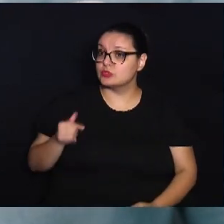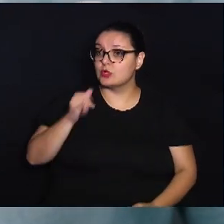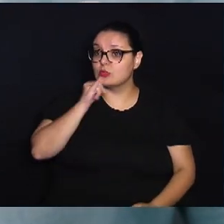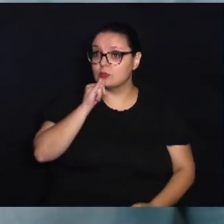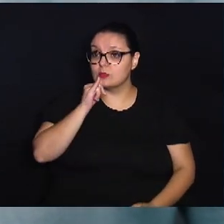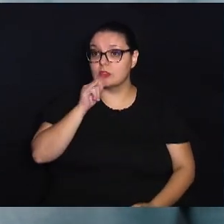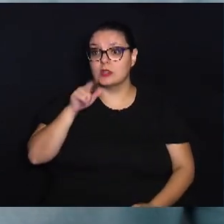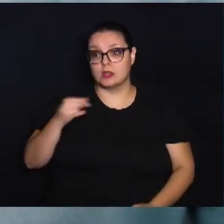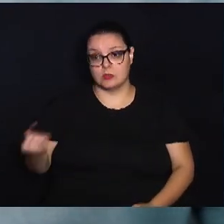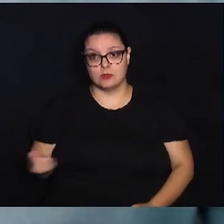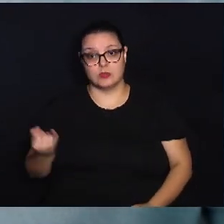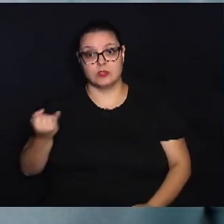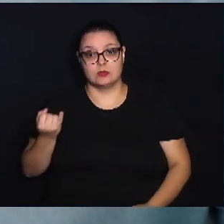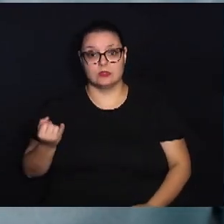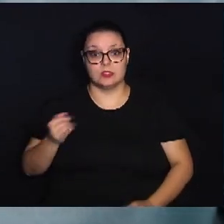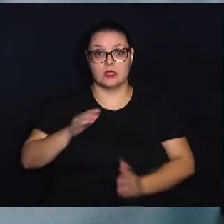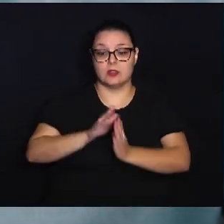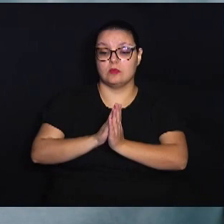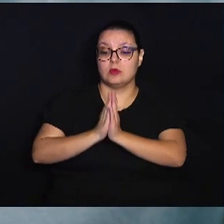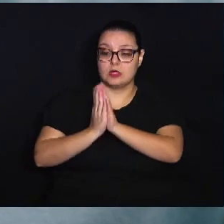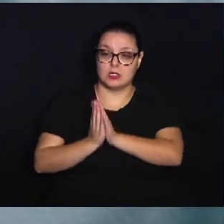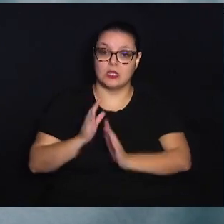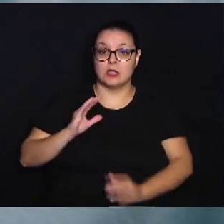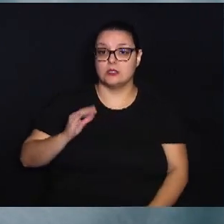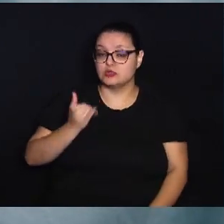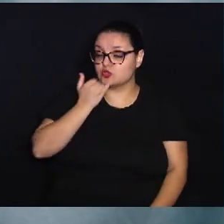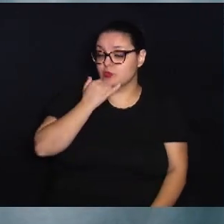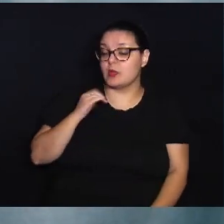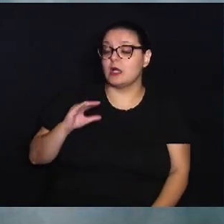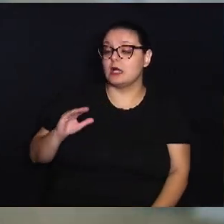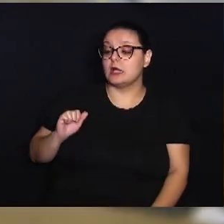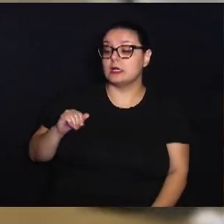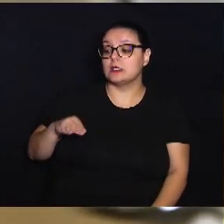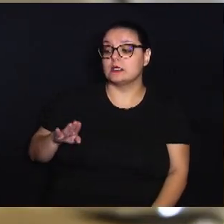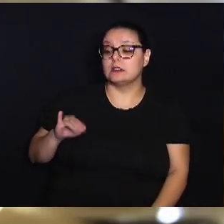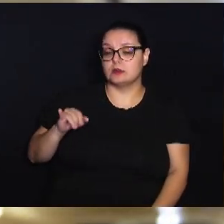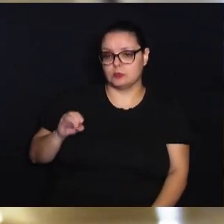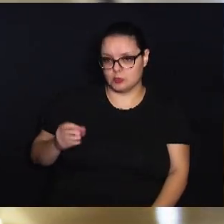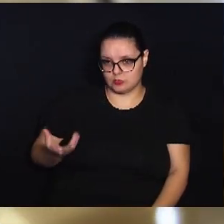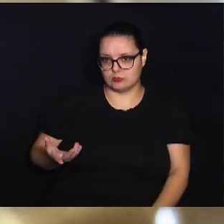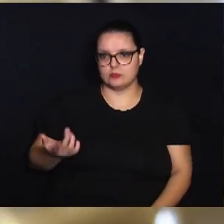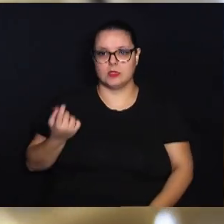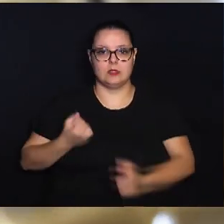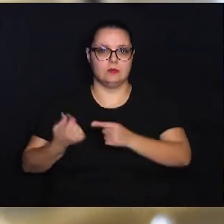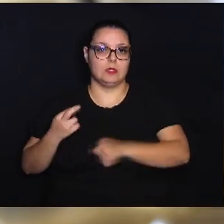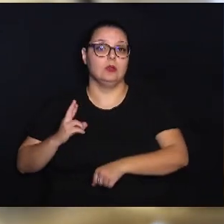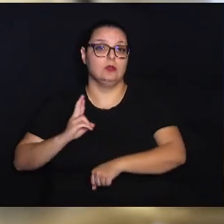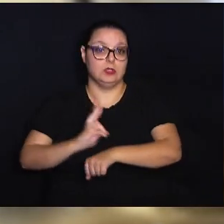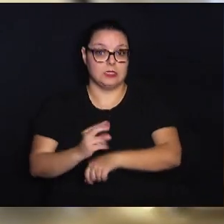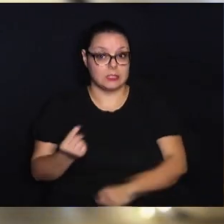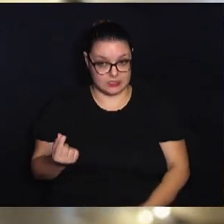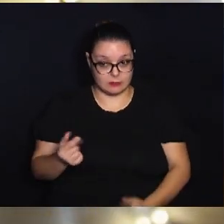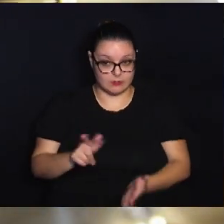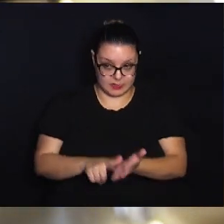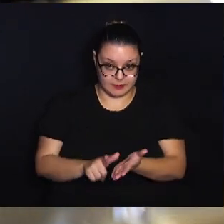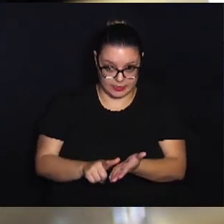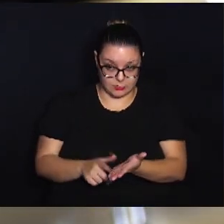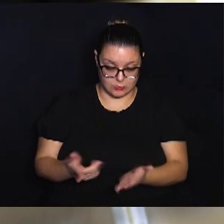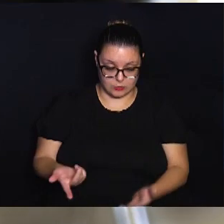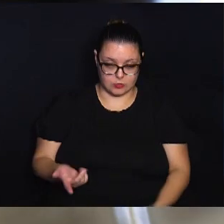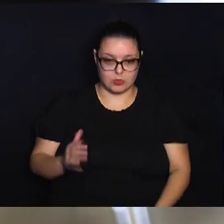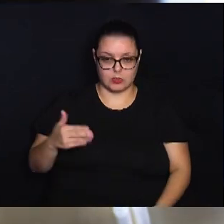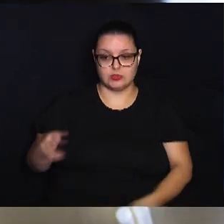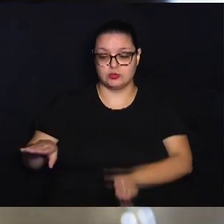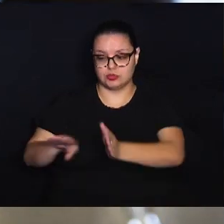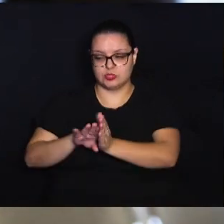dinheiro, por exemplo, então é importante você fazer câmbio previamente, né? Aprovisionar algum recurso em notas mesmo, né,